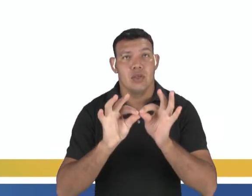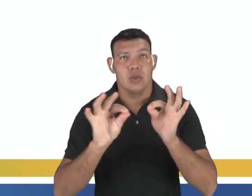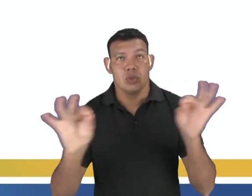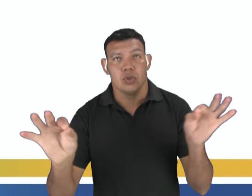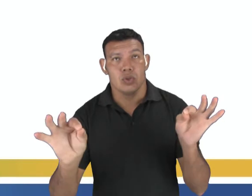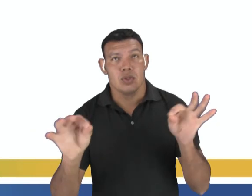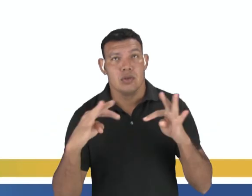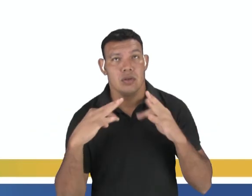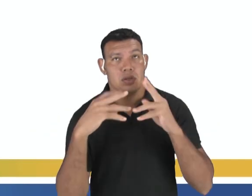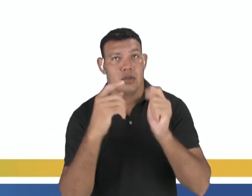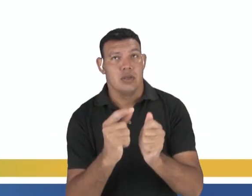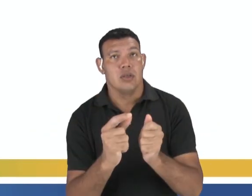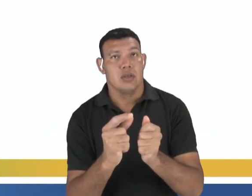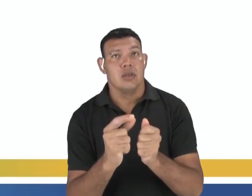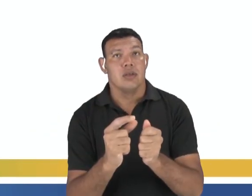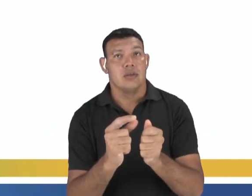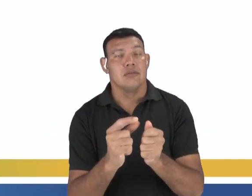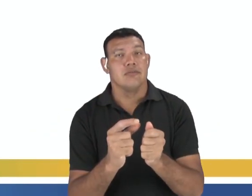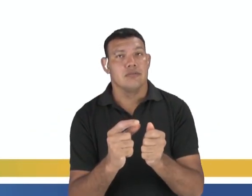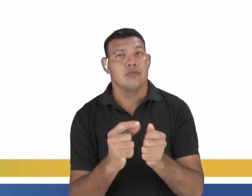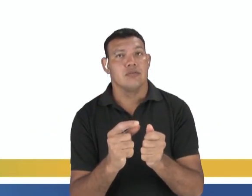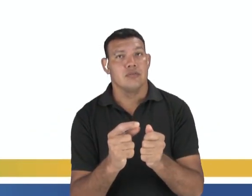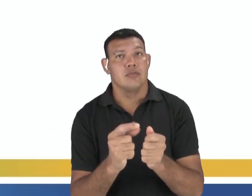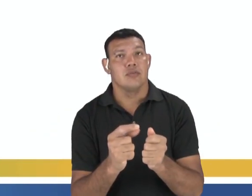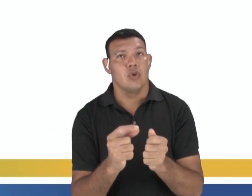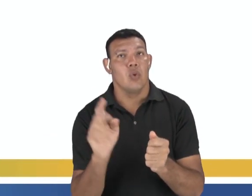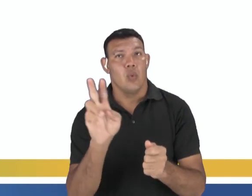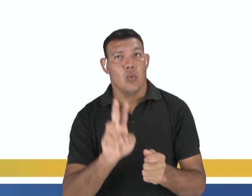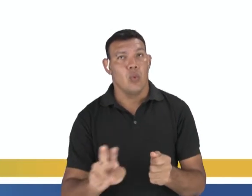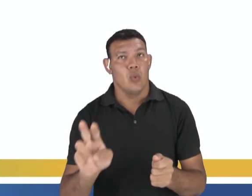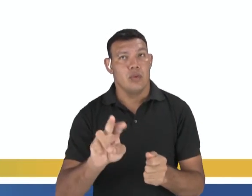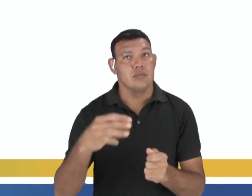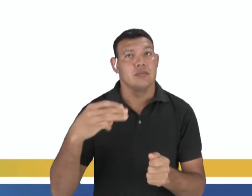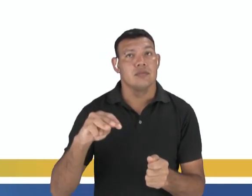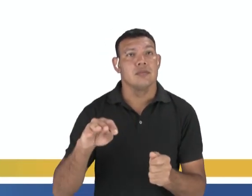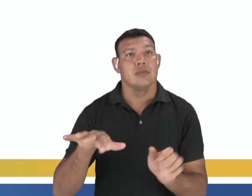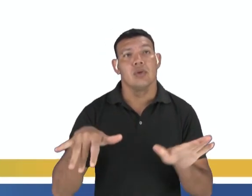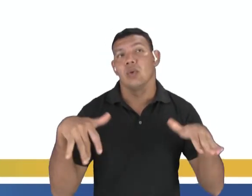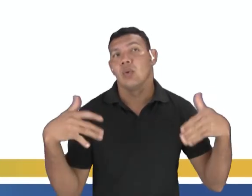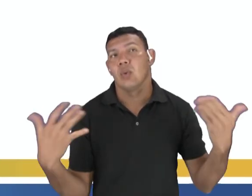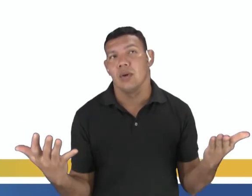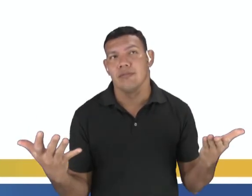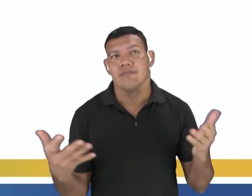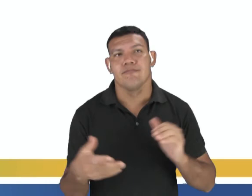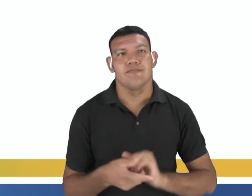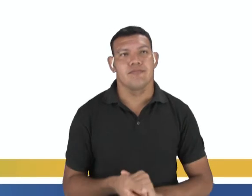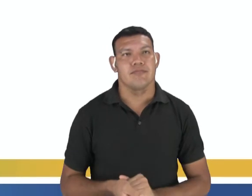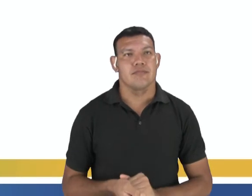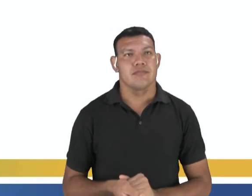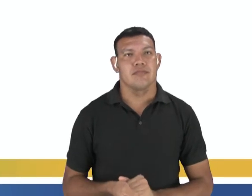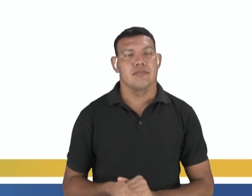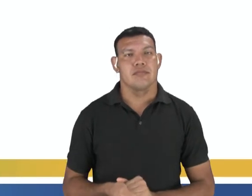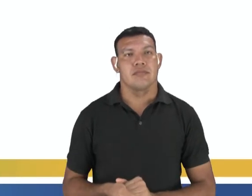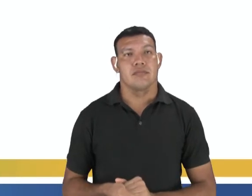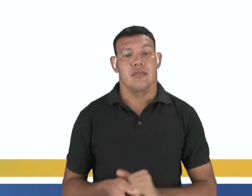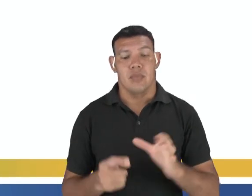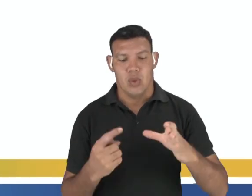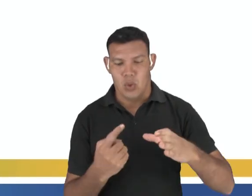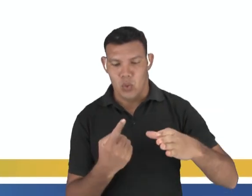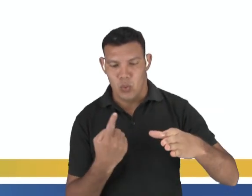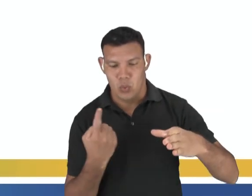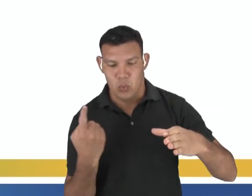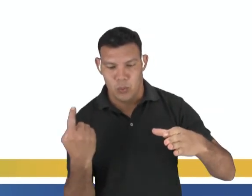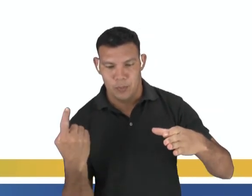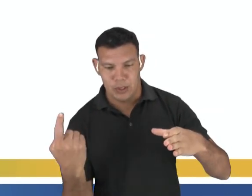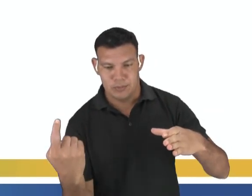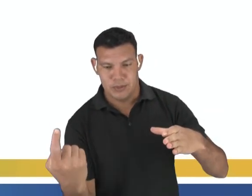para considerar o valor do π igual a 3 para facilitar os cálculos, ok? Como um giro ocorre a